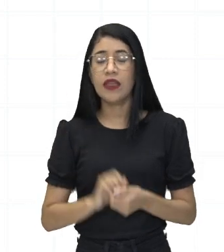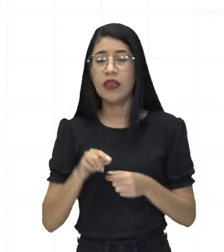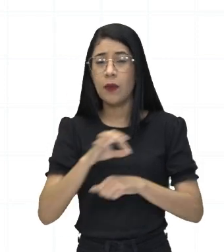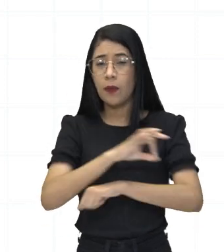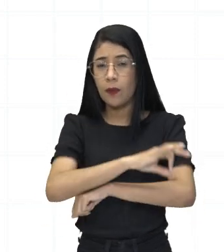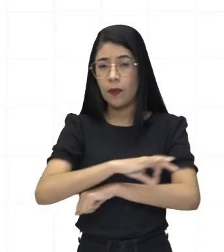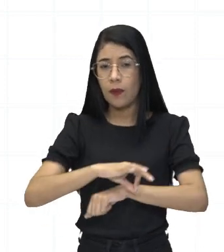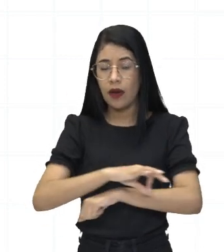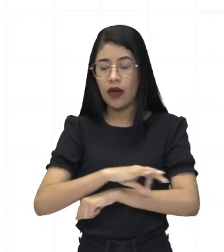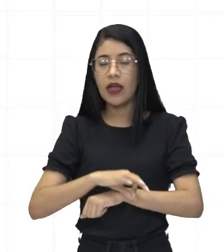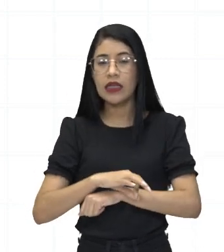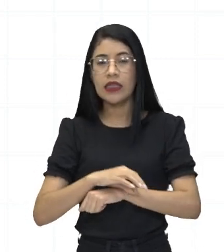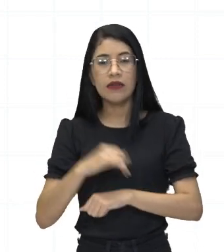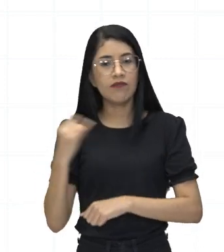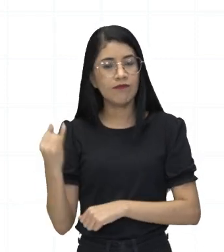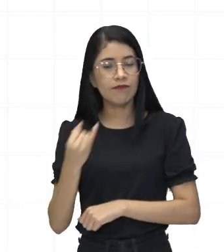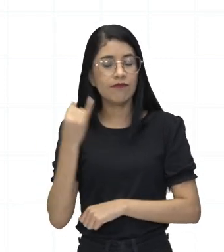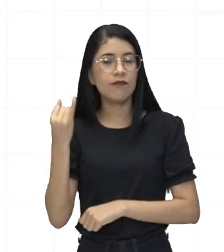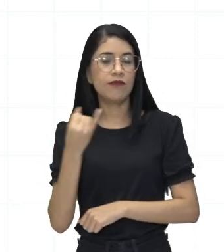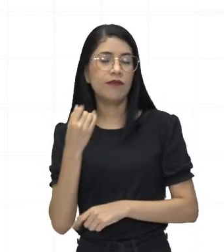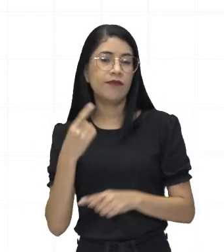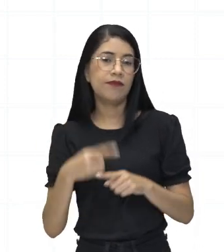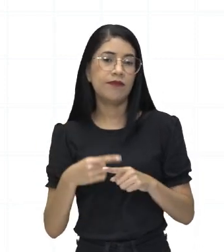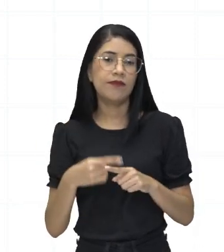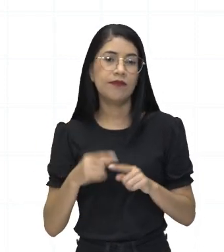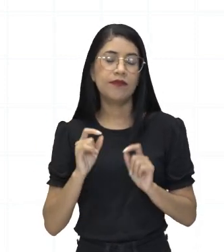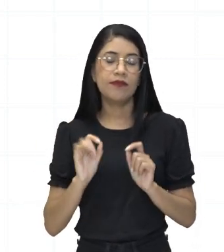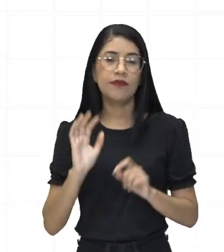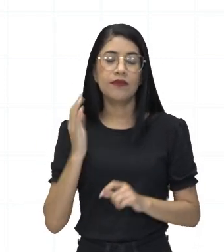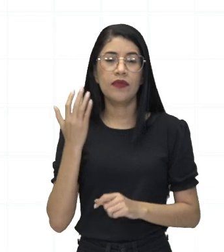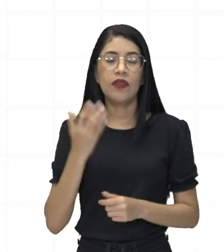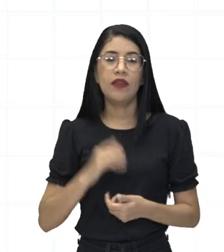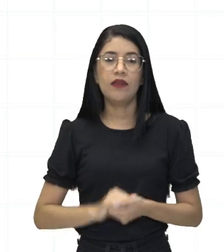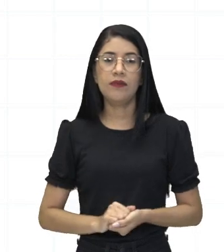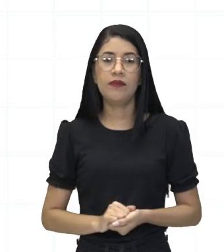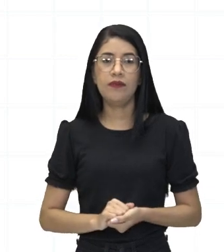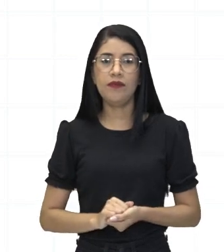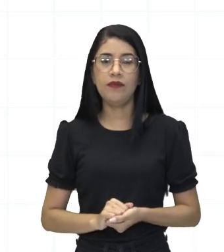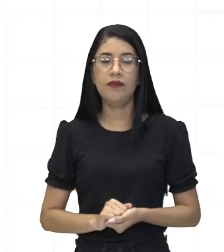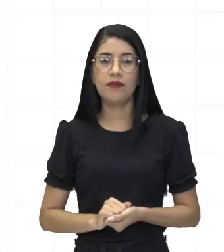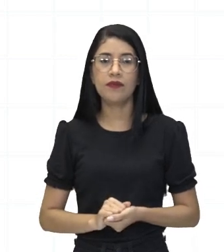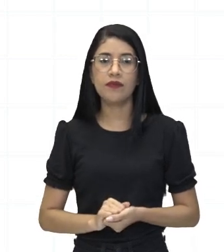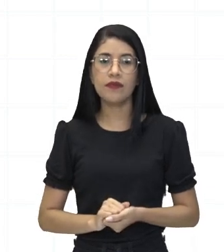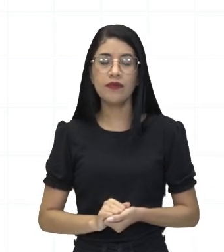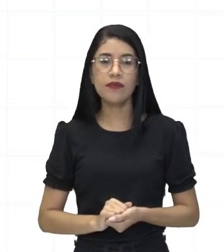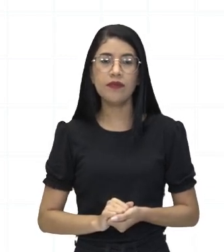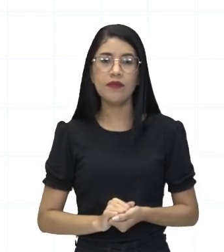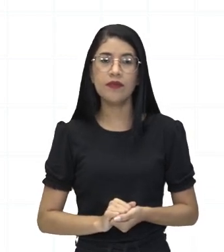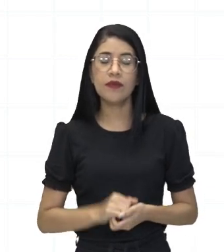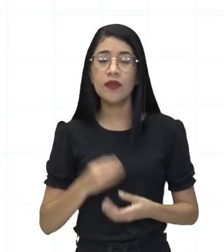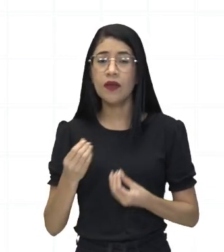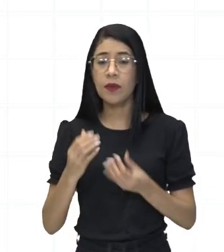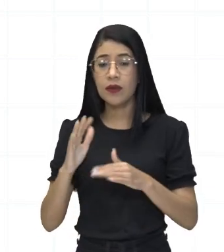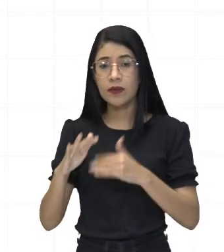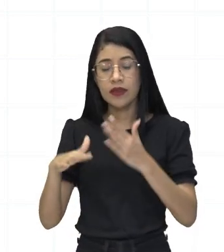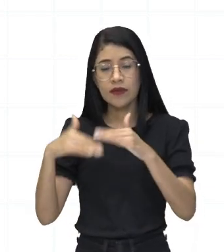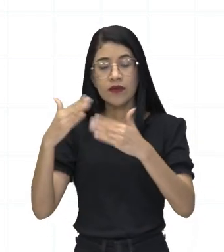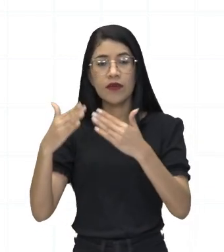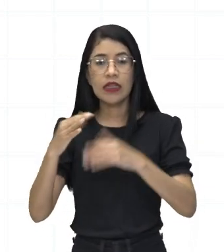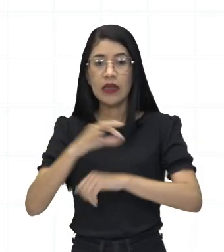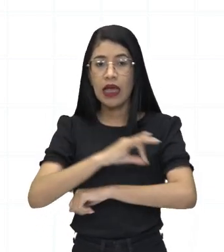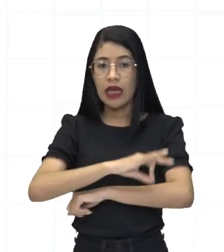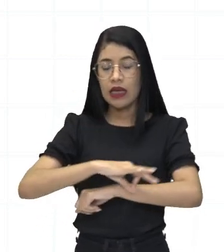um papel primordial na questão do desenvolvimento, Porque a arquitetura